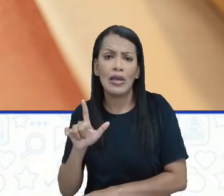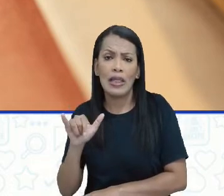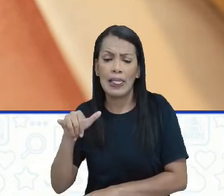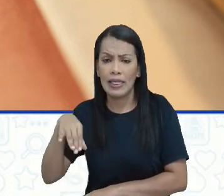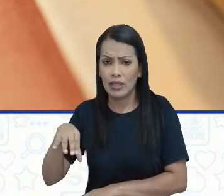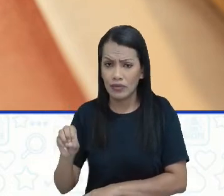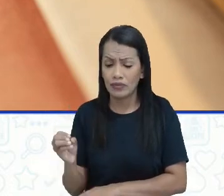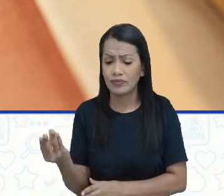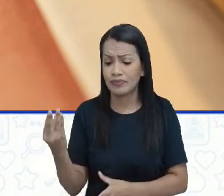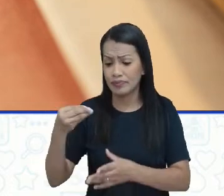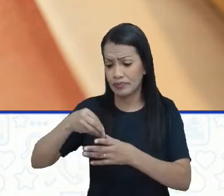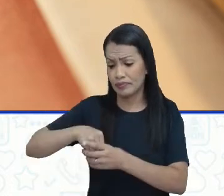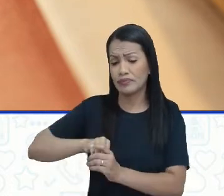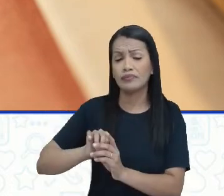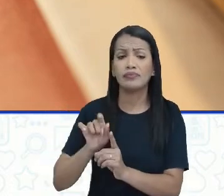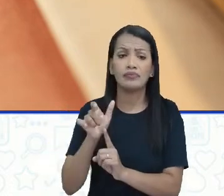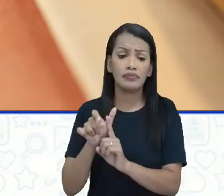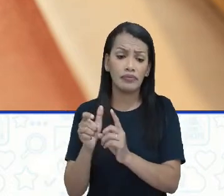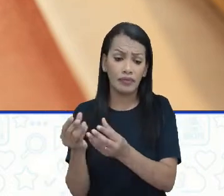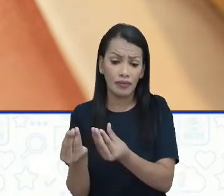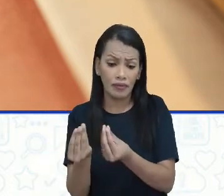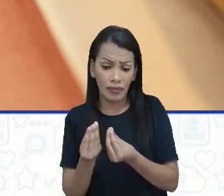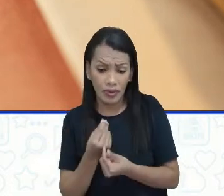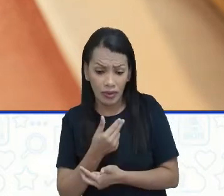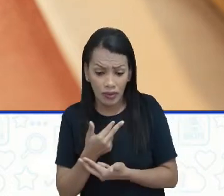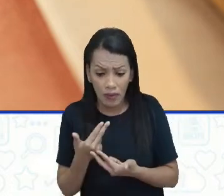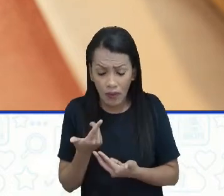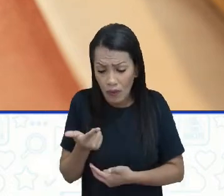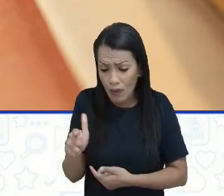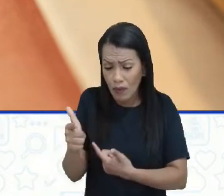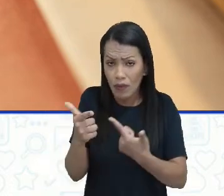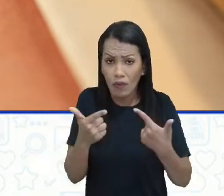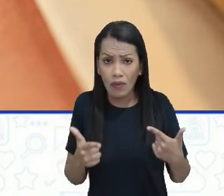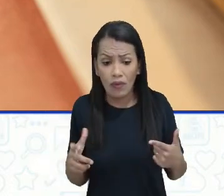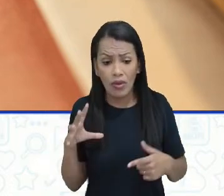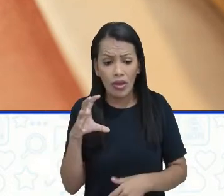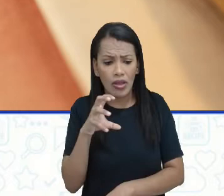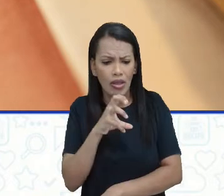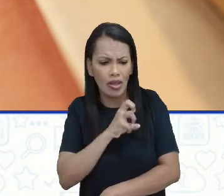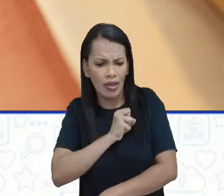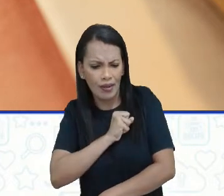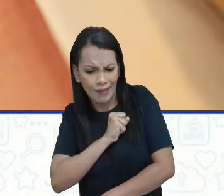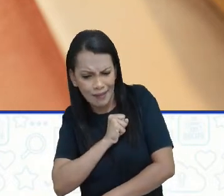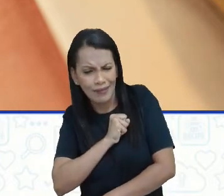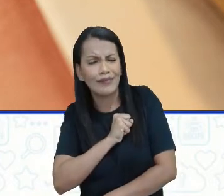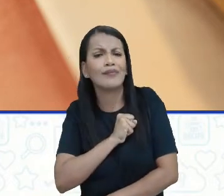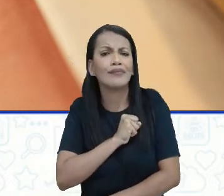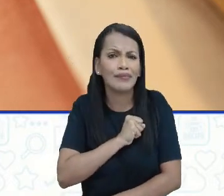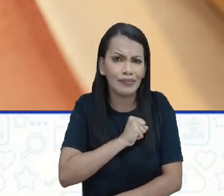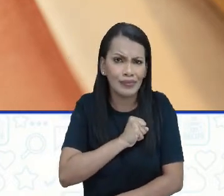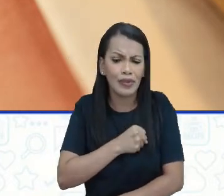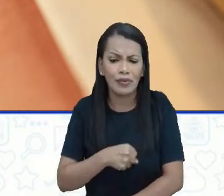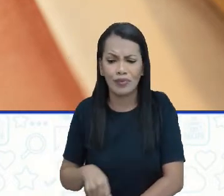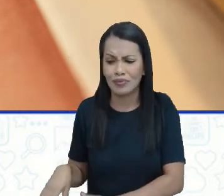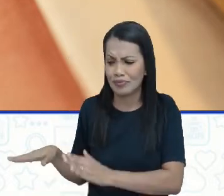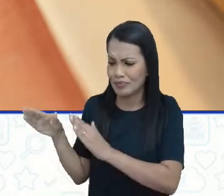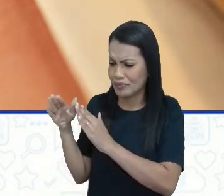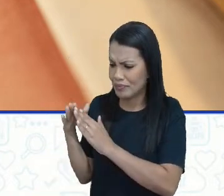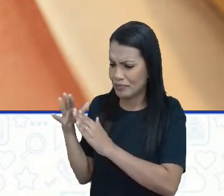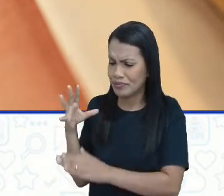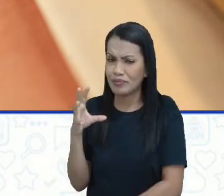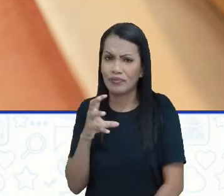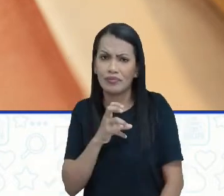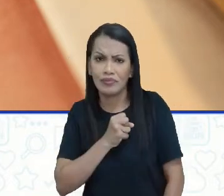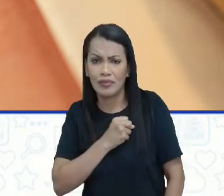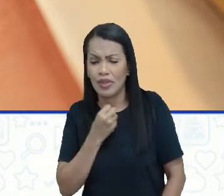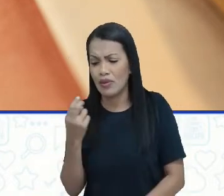mente da personagem e eles podem me dar outros conflitos, como, por exemplo, amores que foram deixados em casa, como, por exemplo,